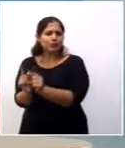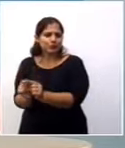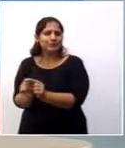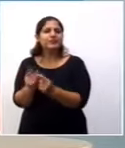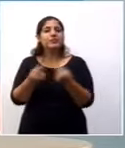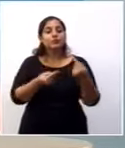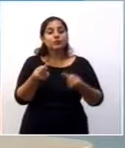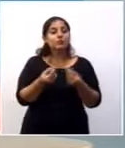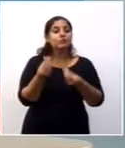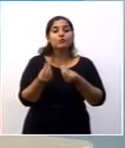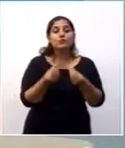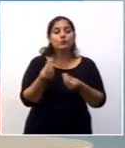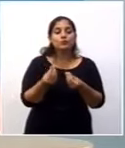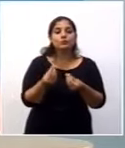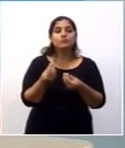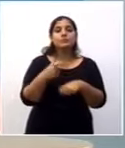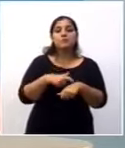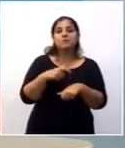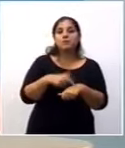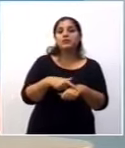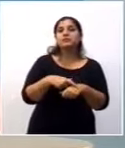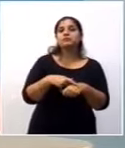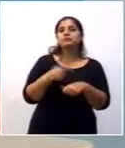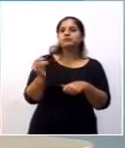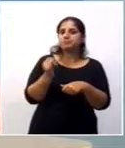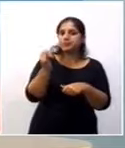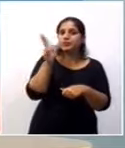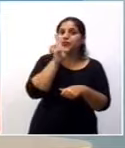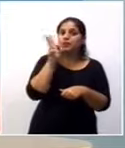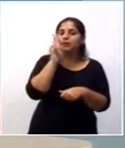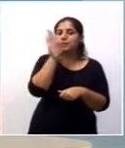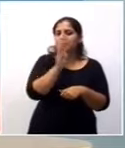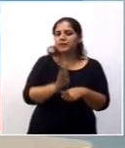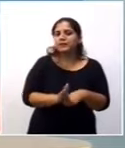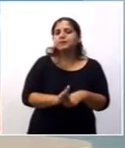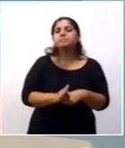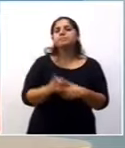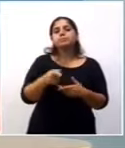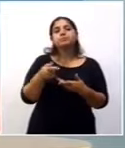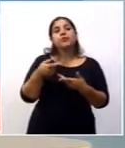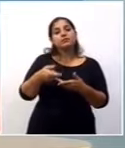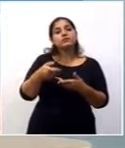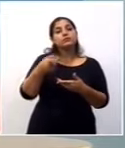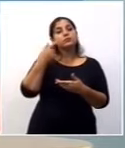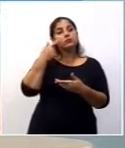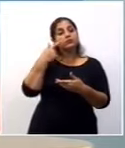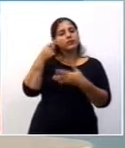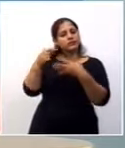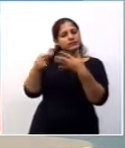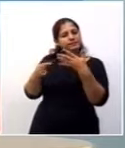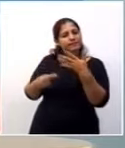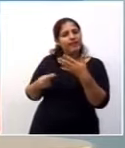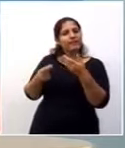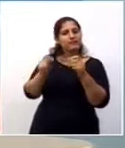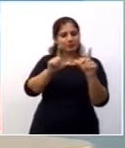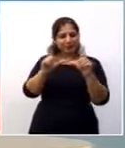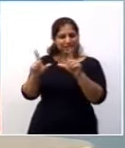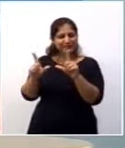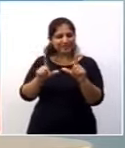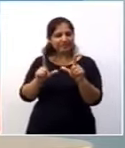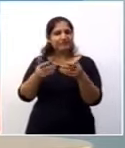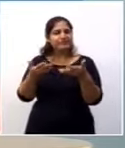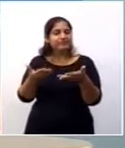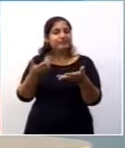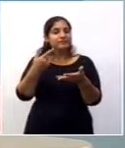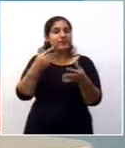que discutem momentos bem pontuais da história do Brasil. E ele traz uma riqueza de detalhes, de imagens, né?